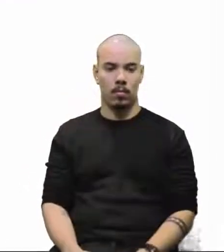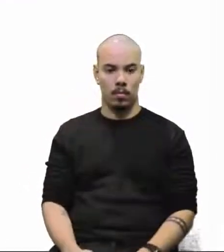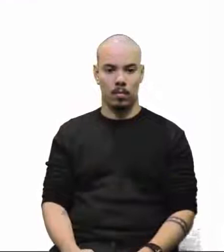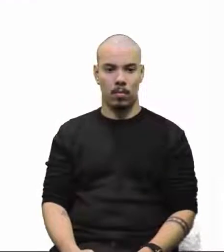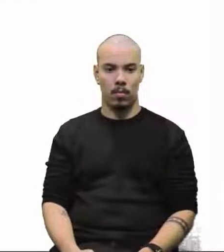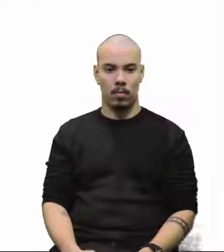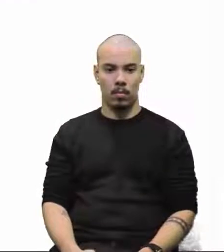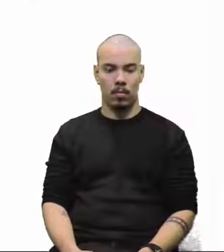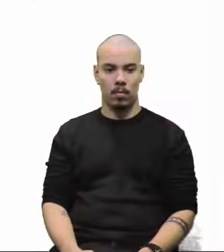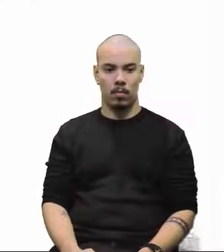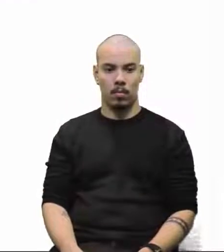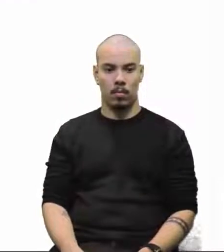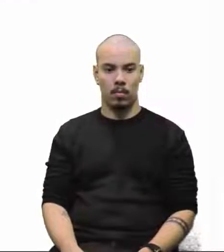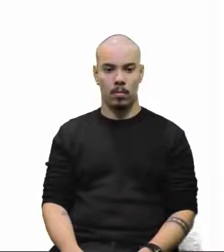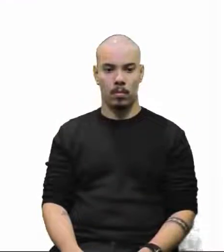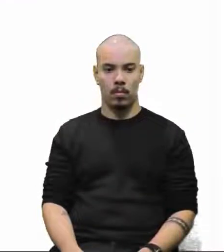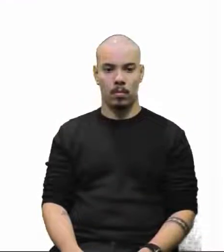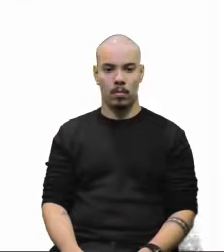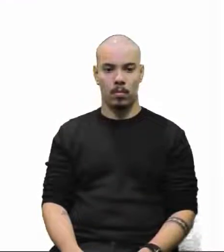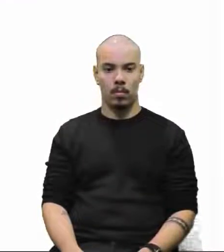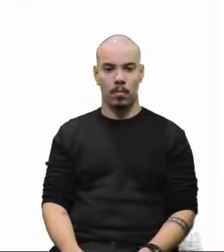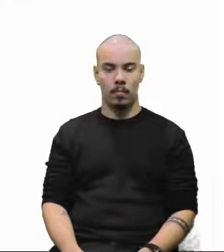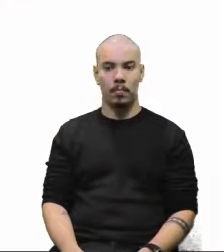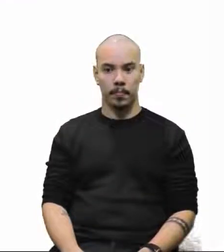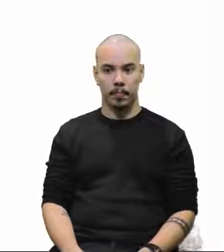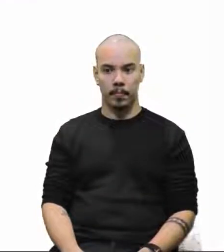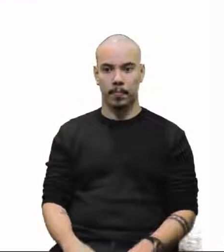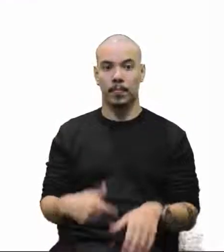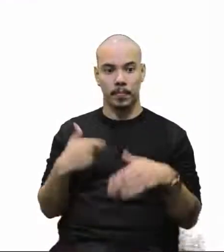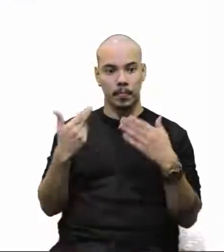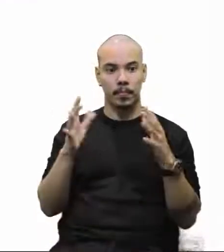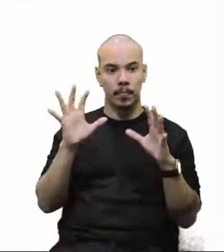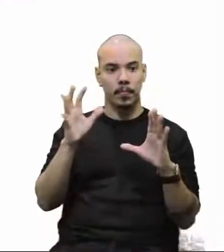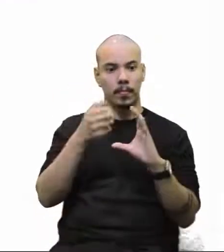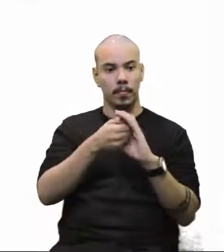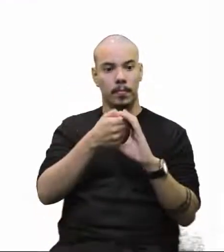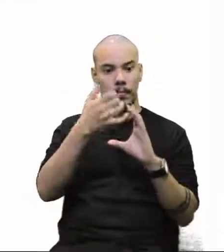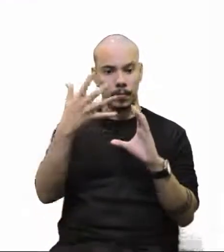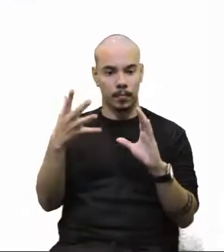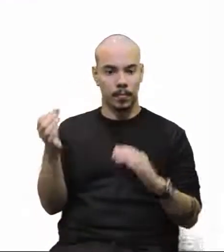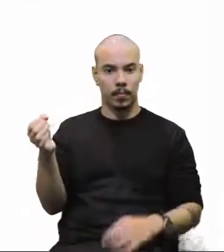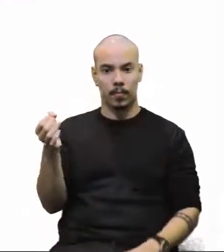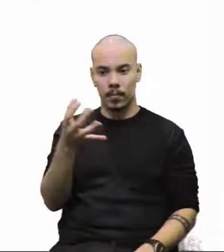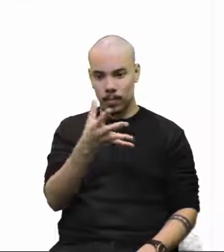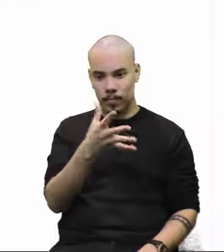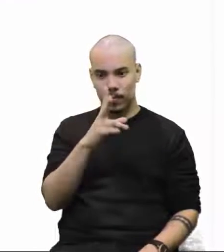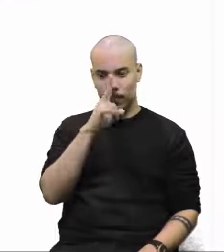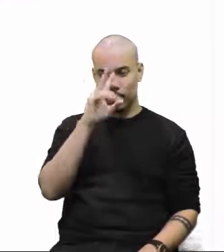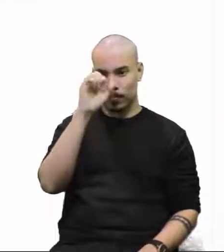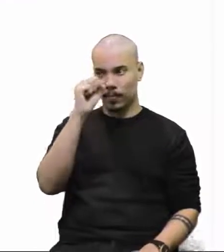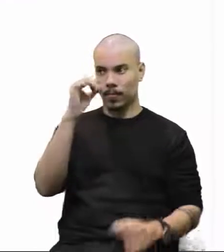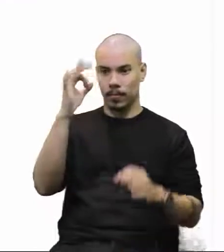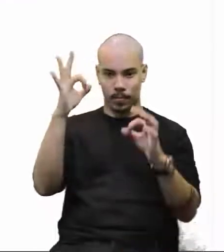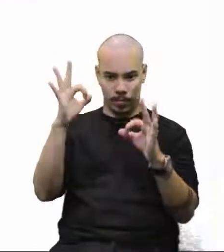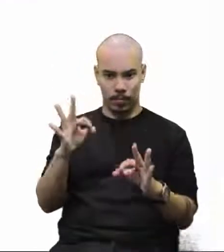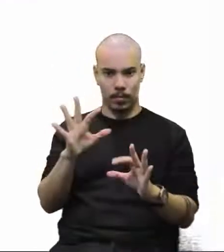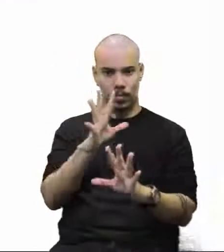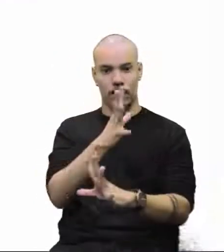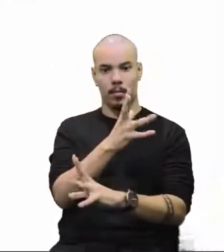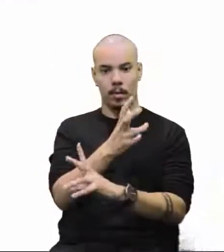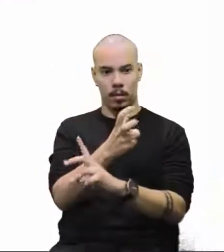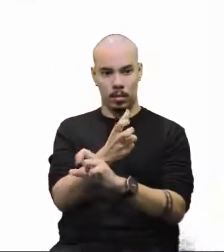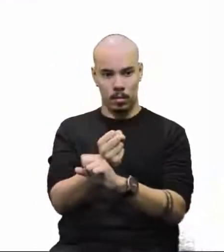tirando aqui, 8. Bom, então caracterizar, né? Nessa nova condição, a força com certeza é de